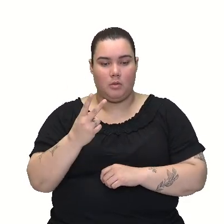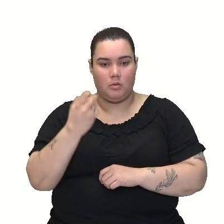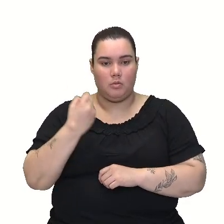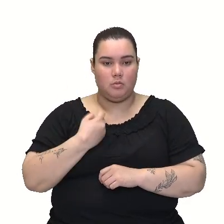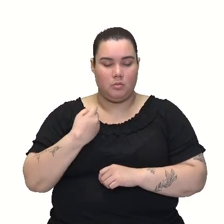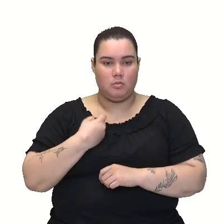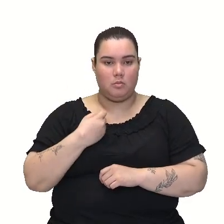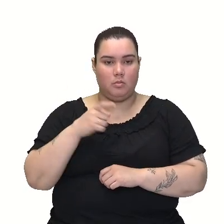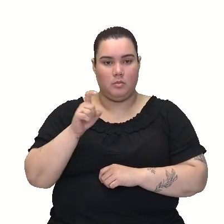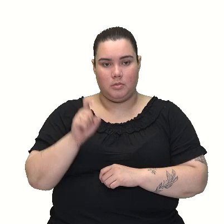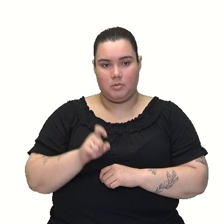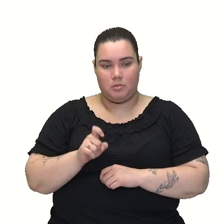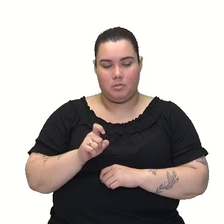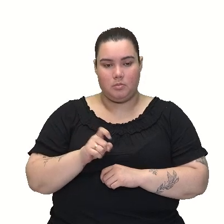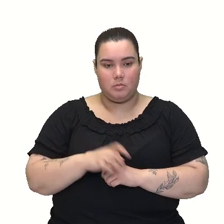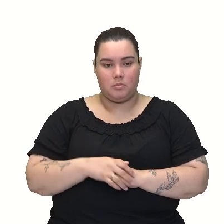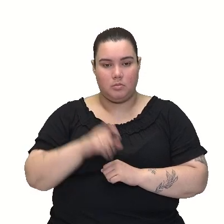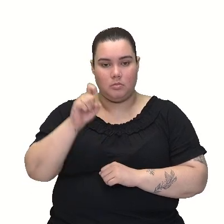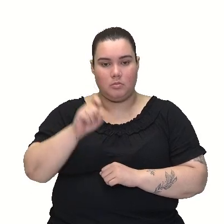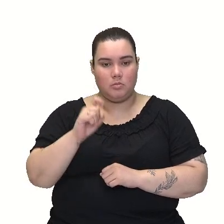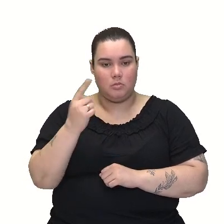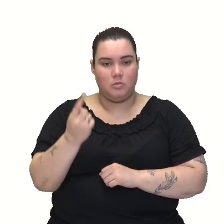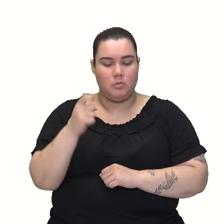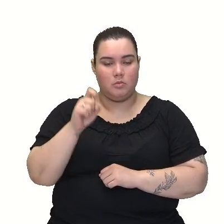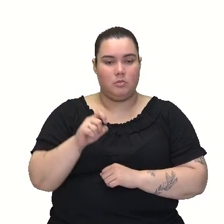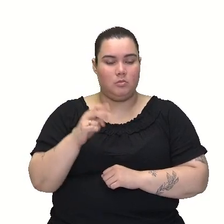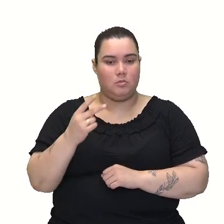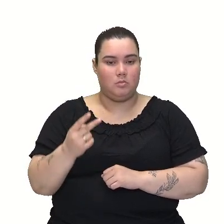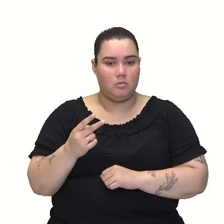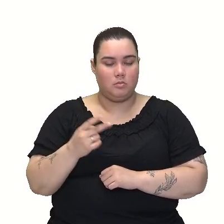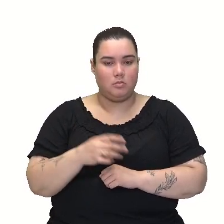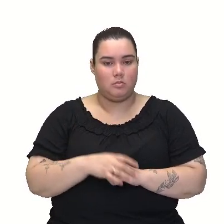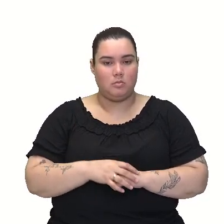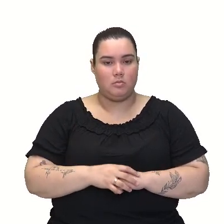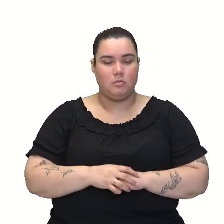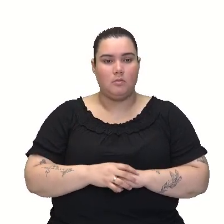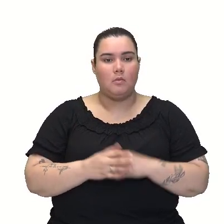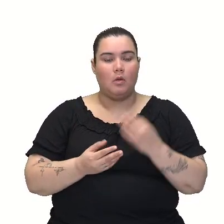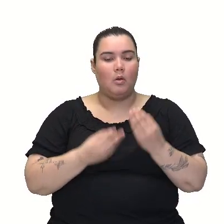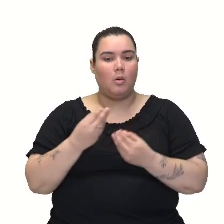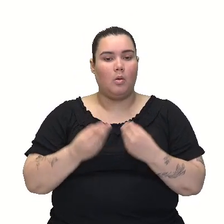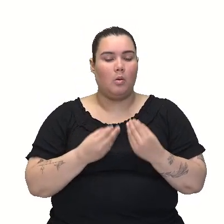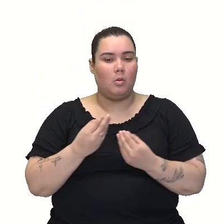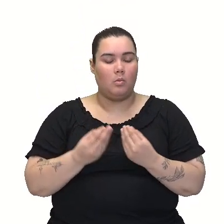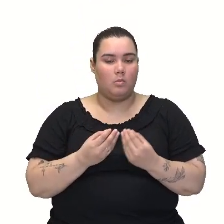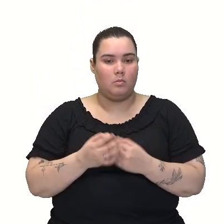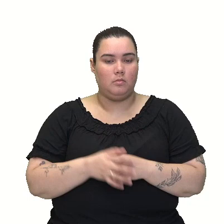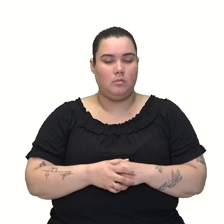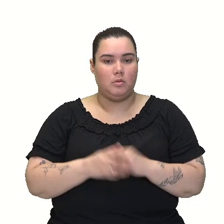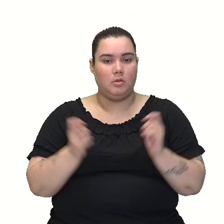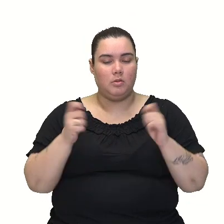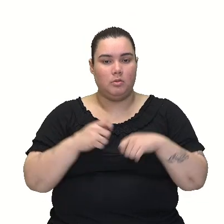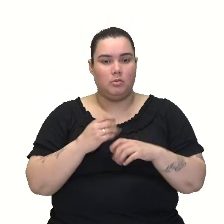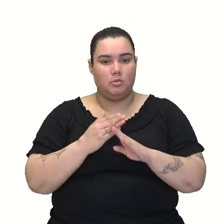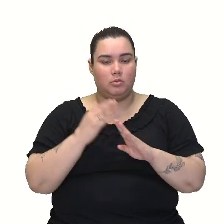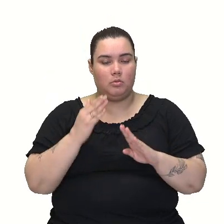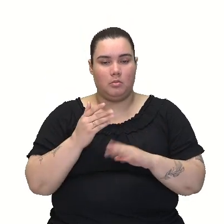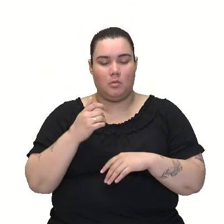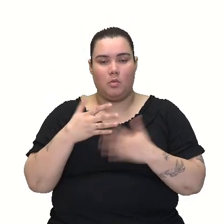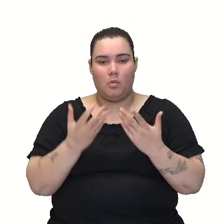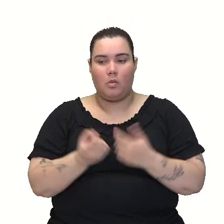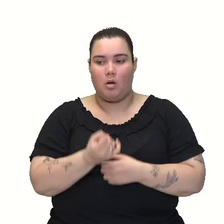para x, x1 e x2. Como é que a gente faz então, professor, para descobrir quem são